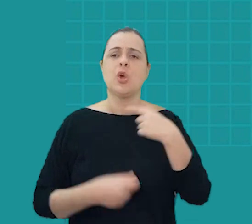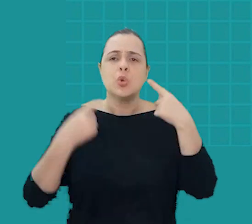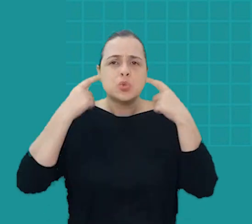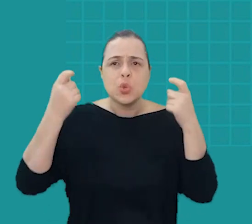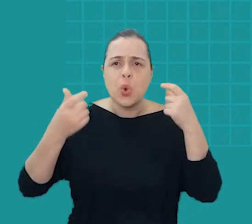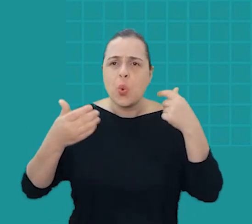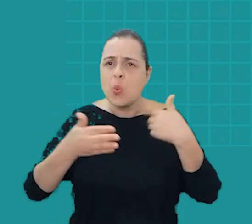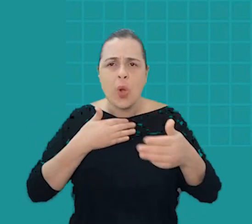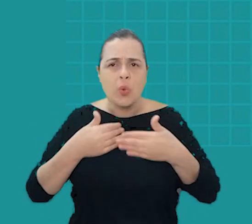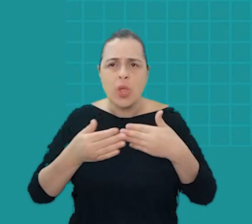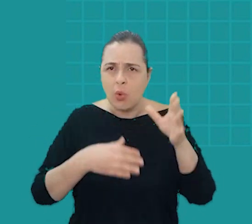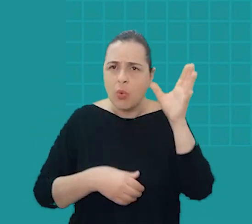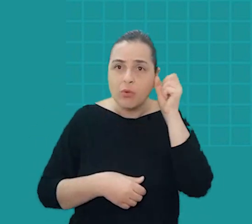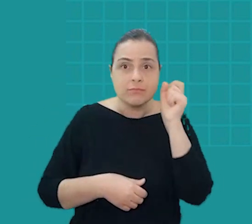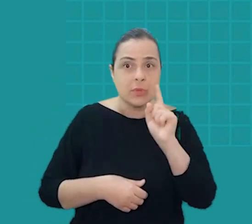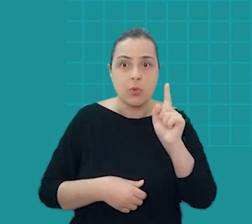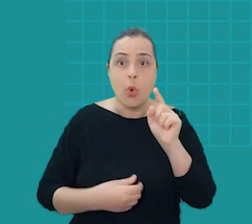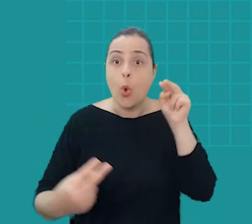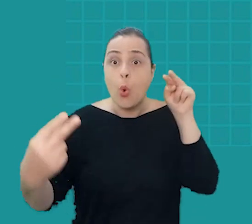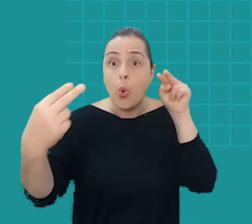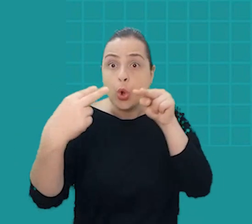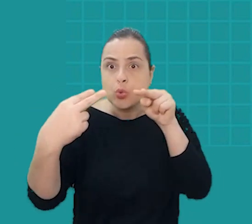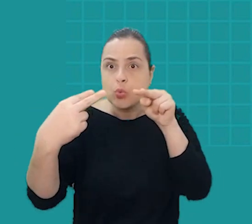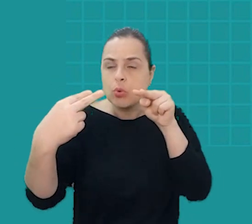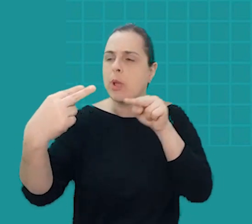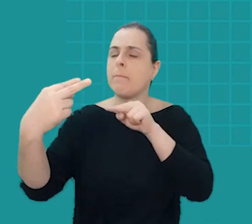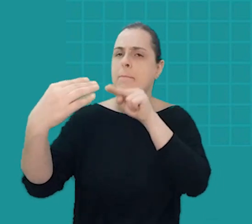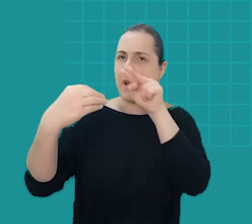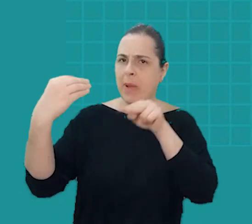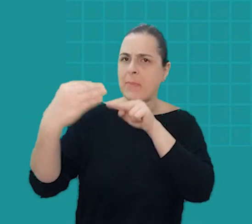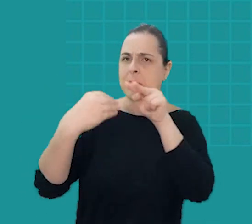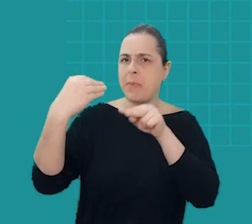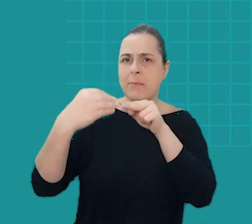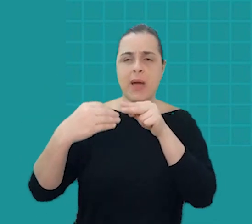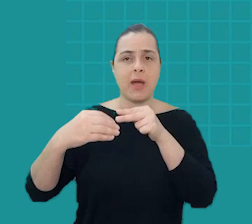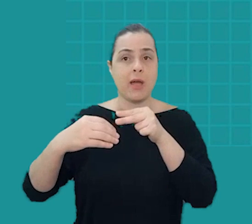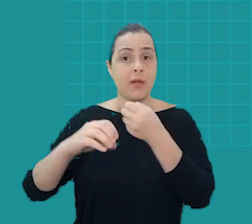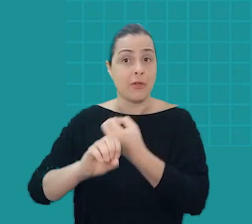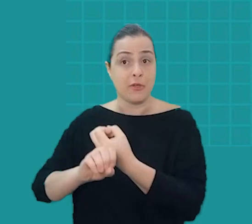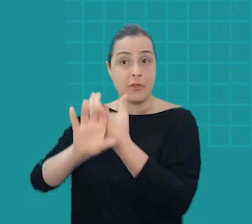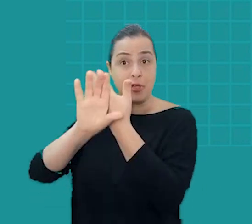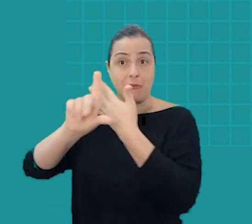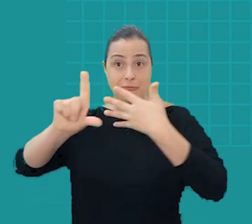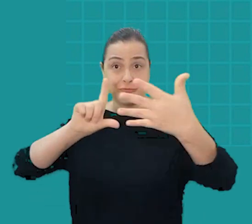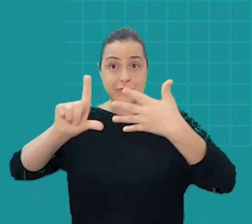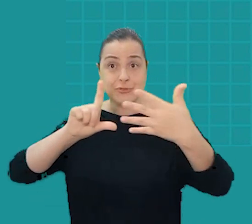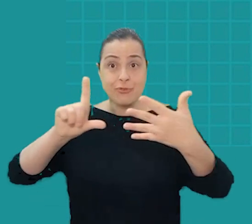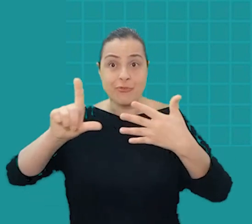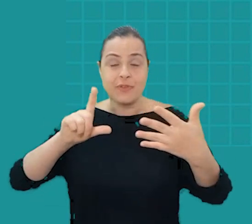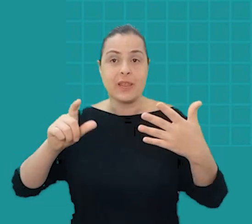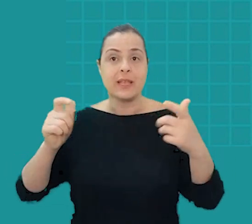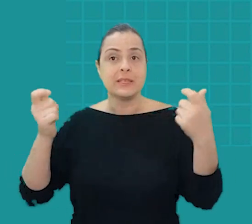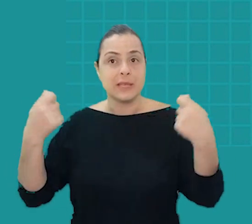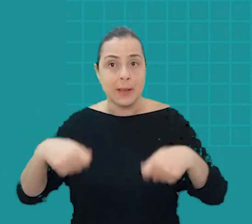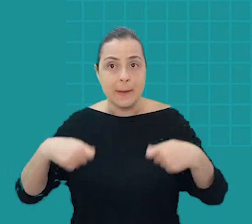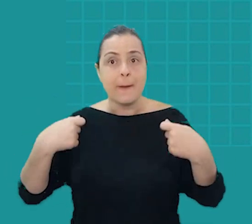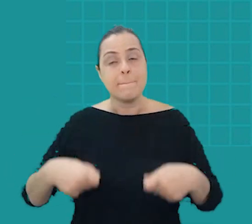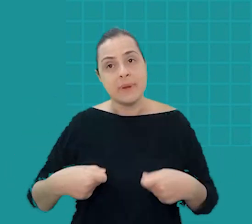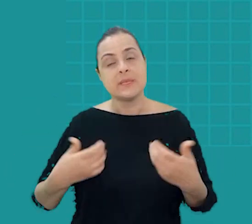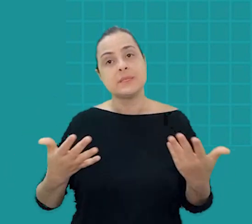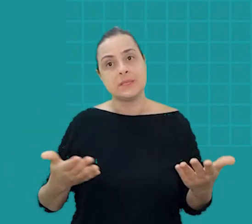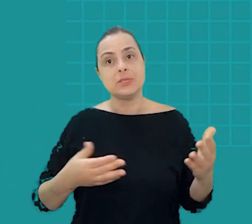colocava um viva voz, eu até falava, no viva voz, nem português eu sei. Eu não vou entender nada. Então,